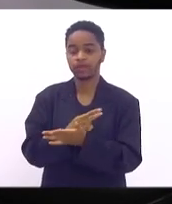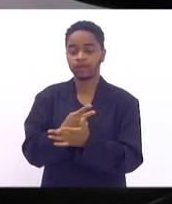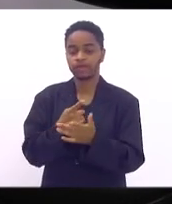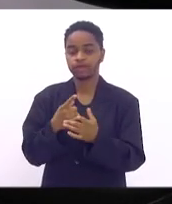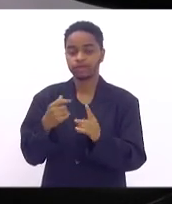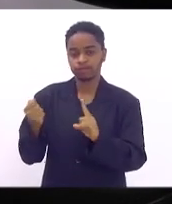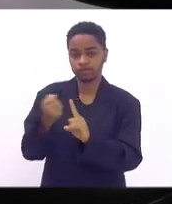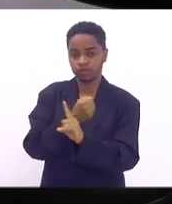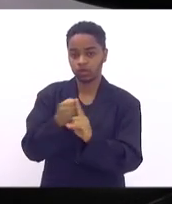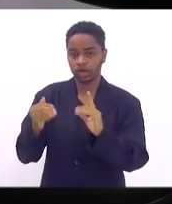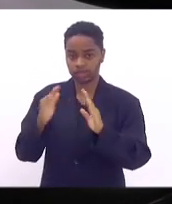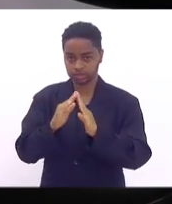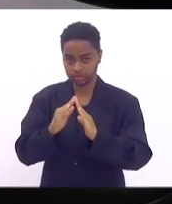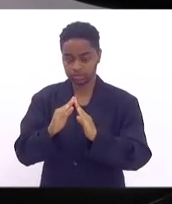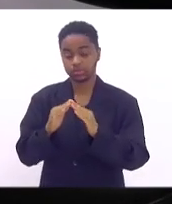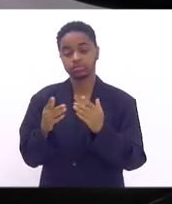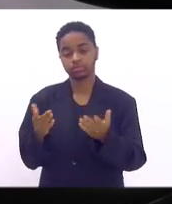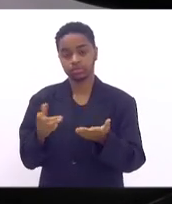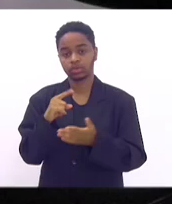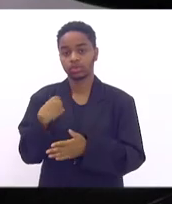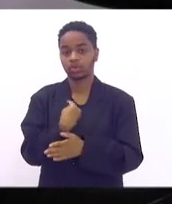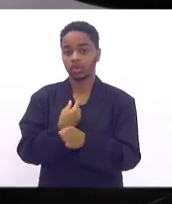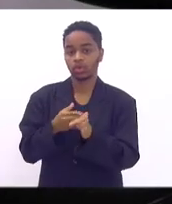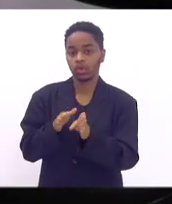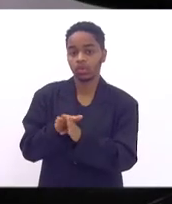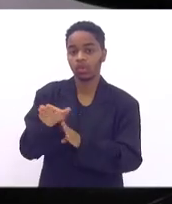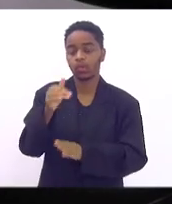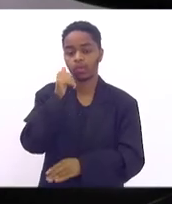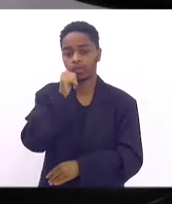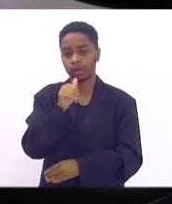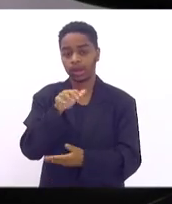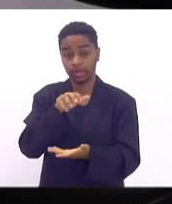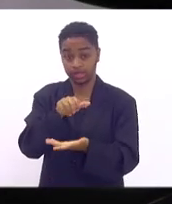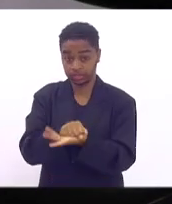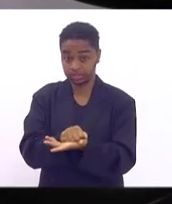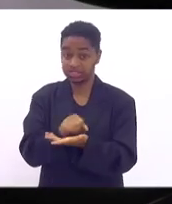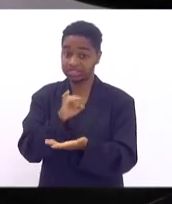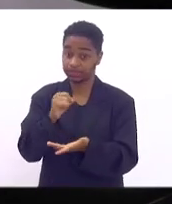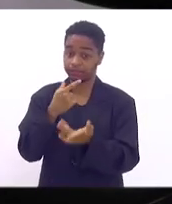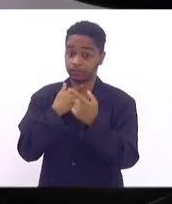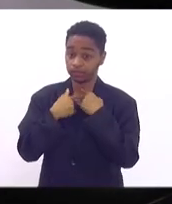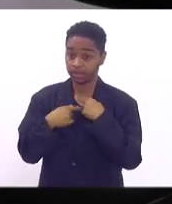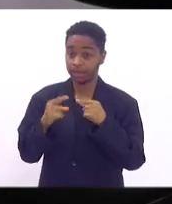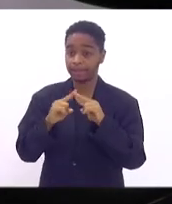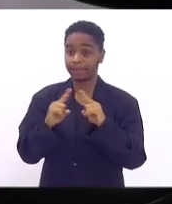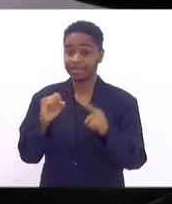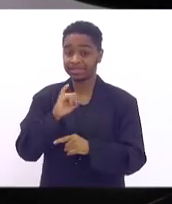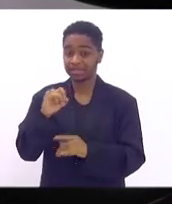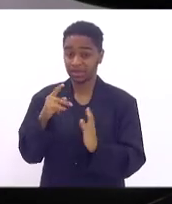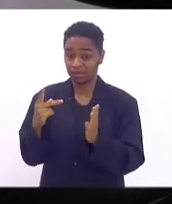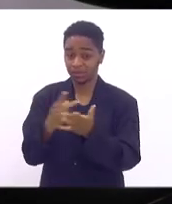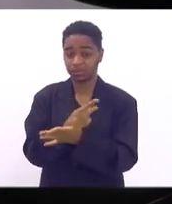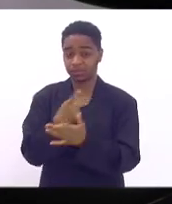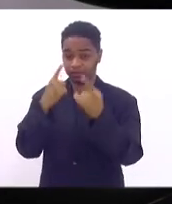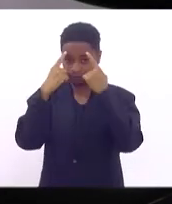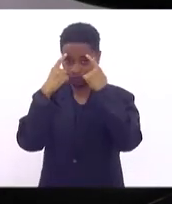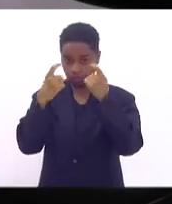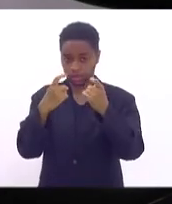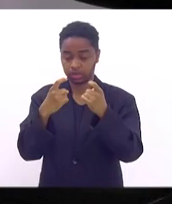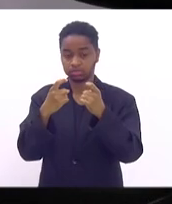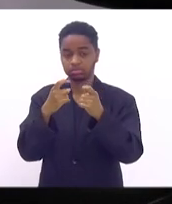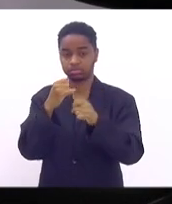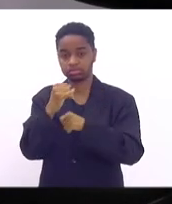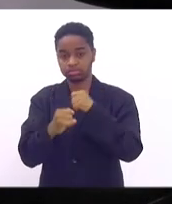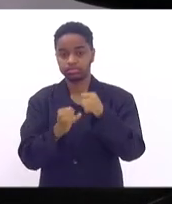de fato, orienta que a mulher registre o EIO se for da vontade dela. Mas nos casos de violência